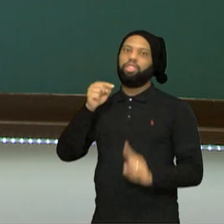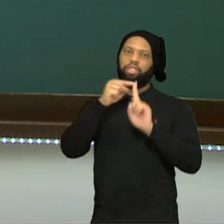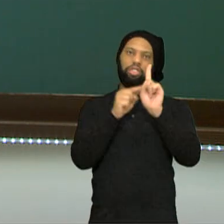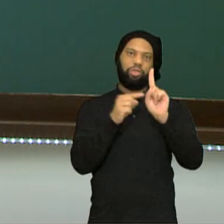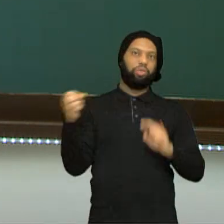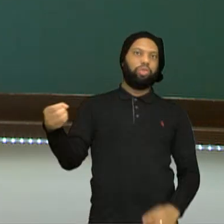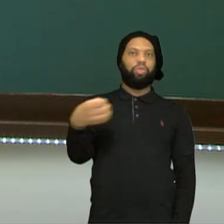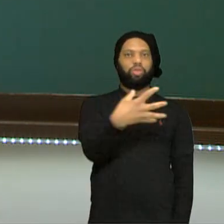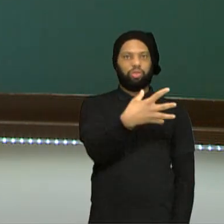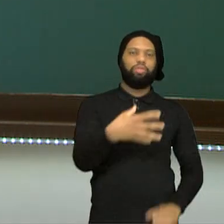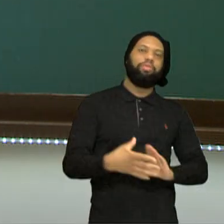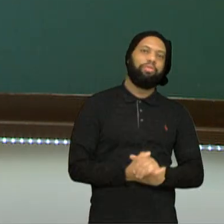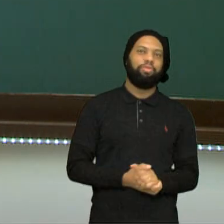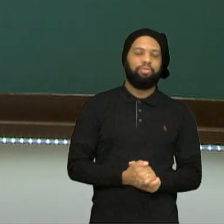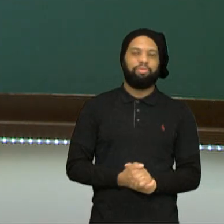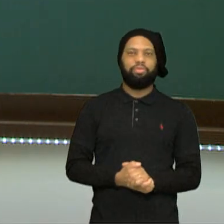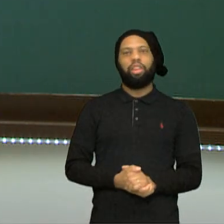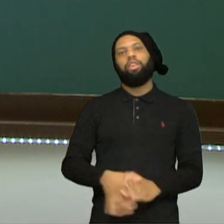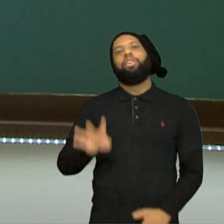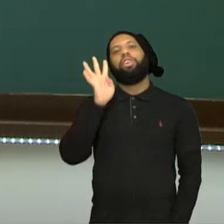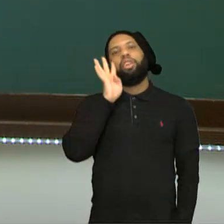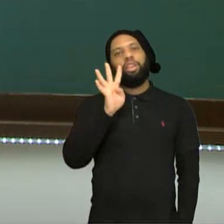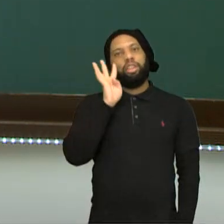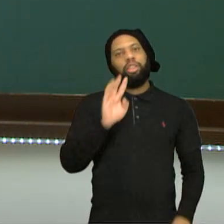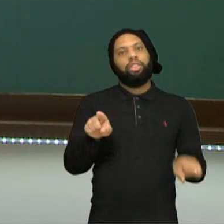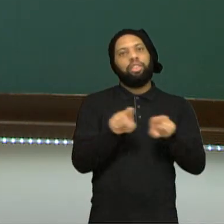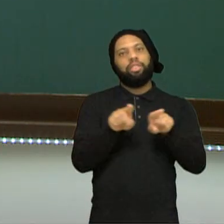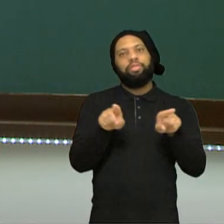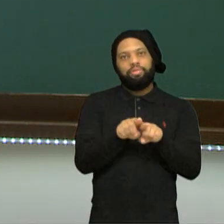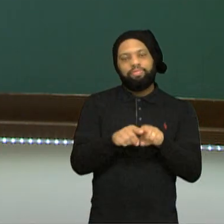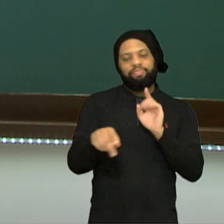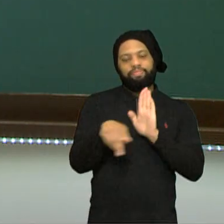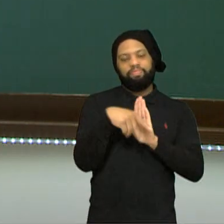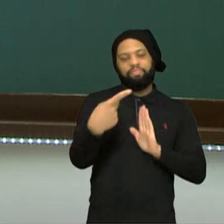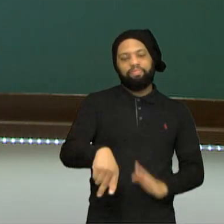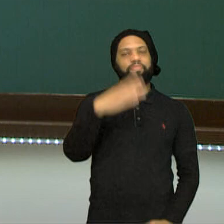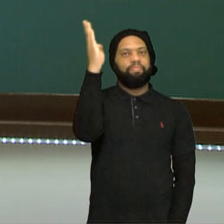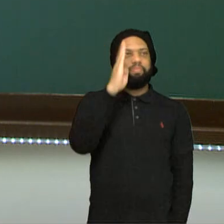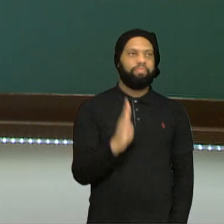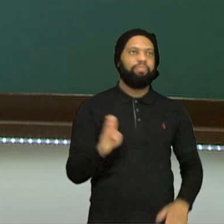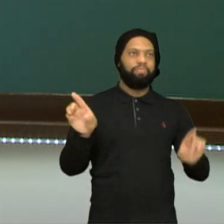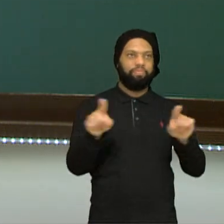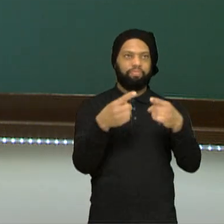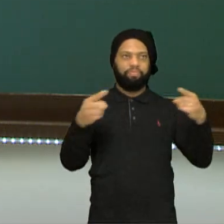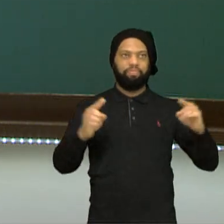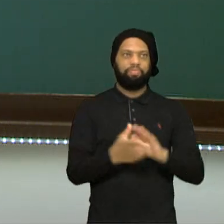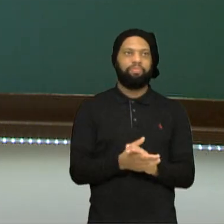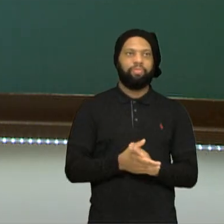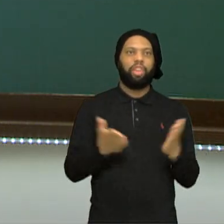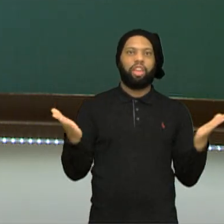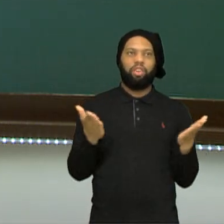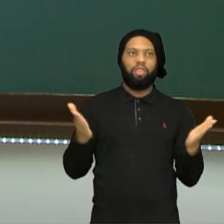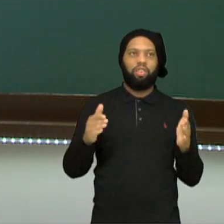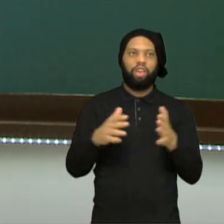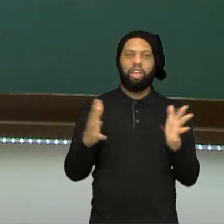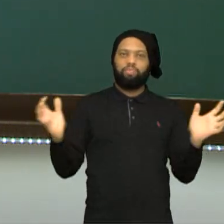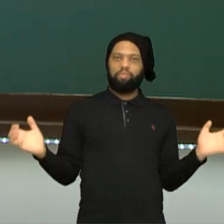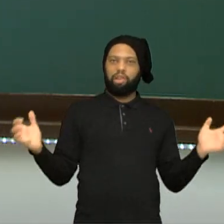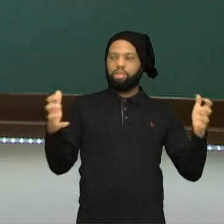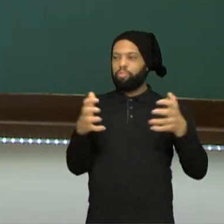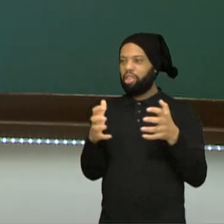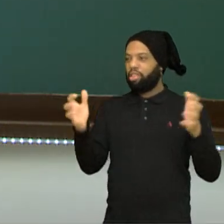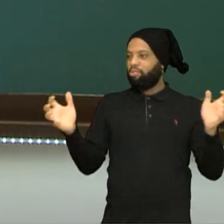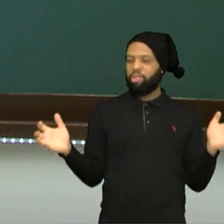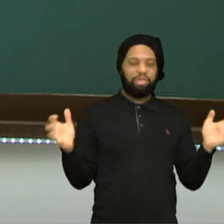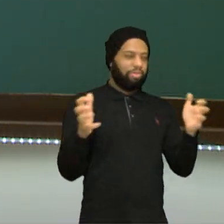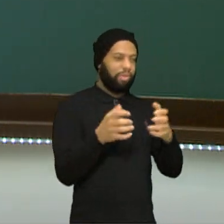de música, então bem bacana também o estilo da nossa música, né, brasileira. Então, o baião, gente. O baião